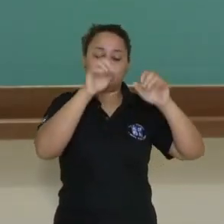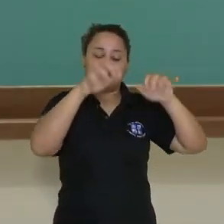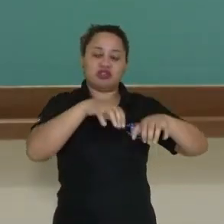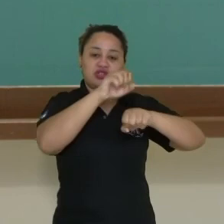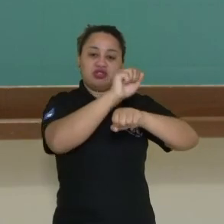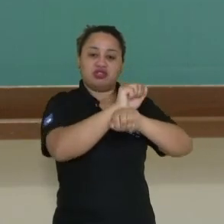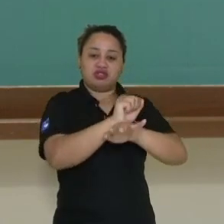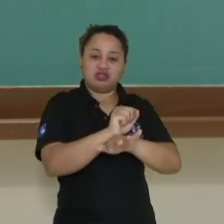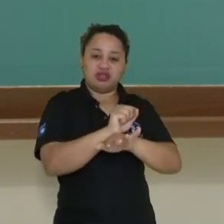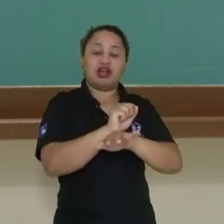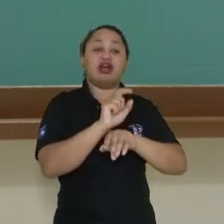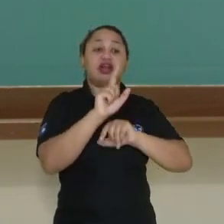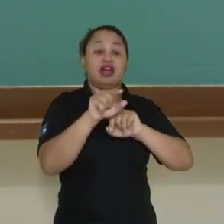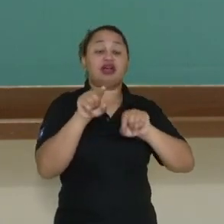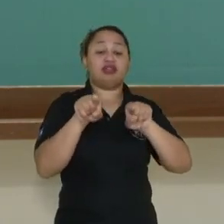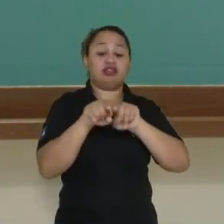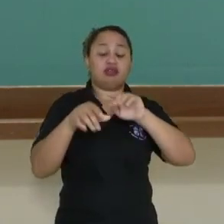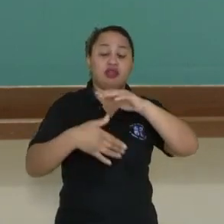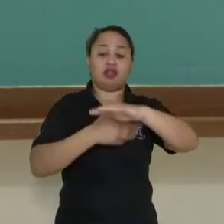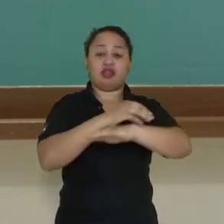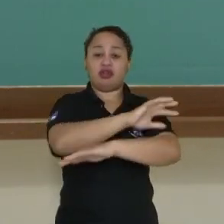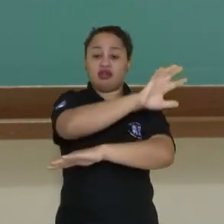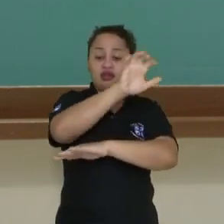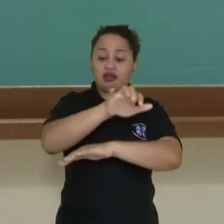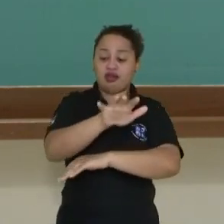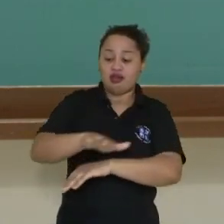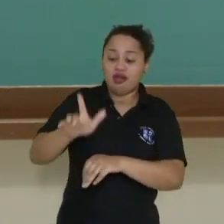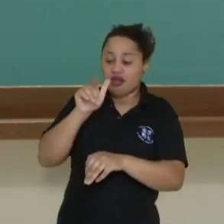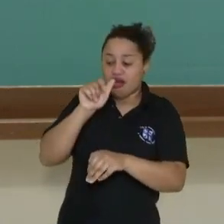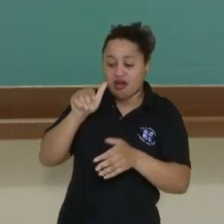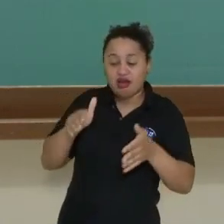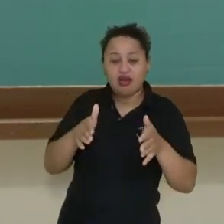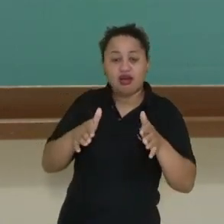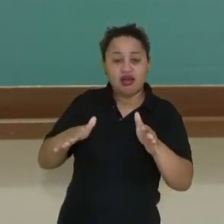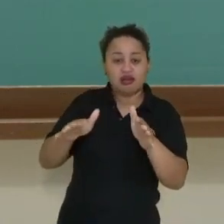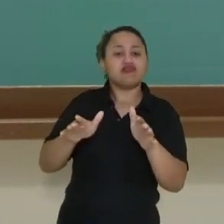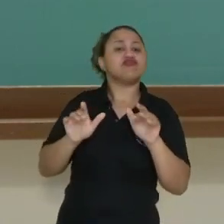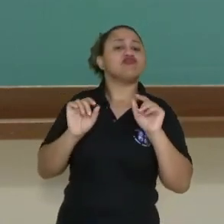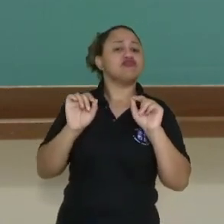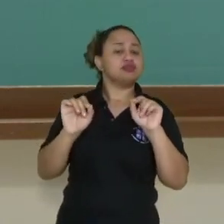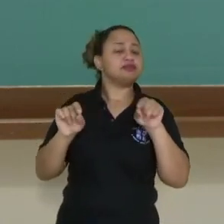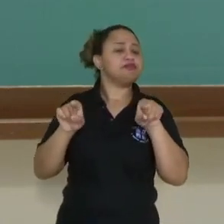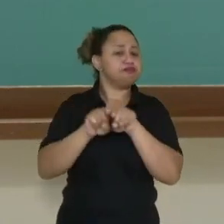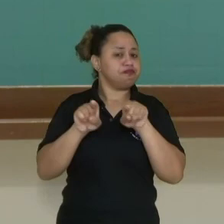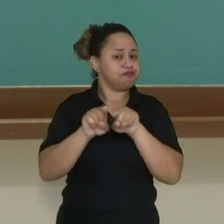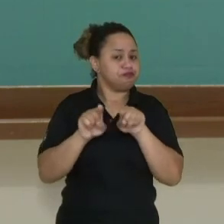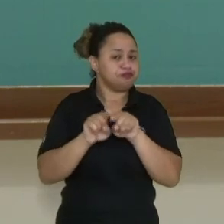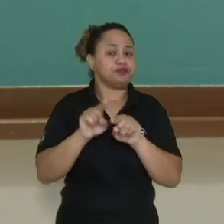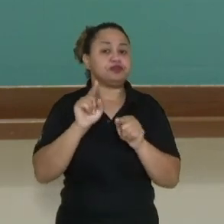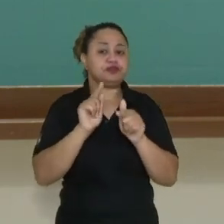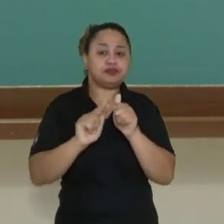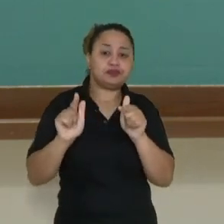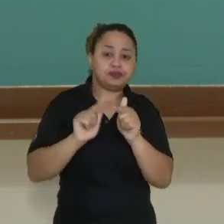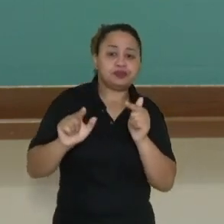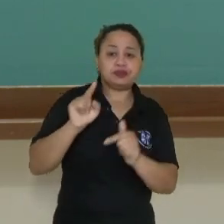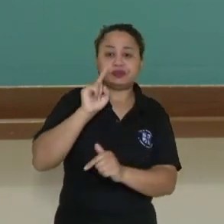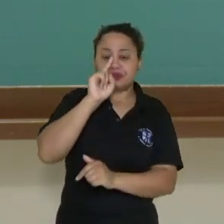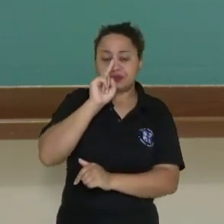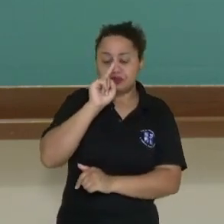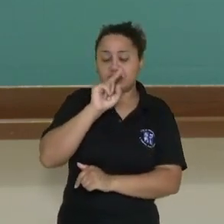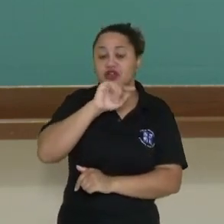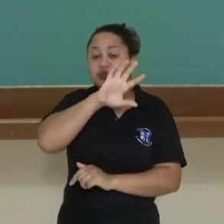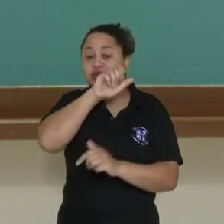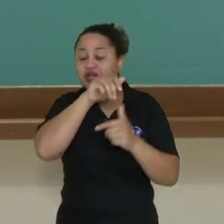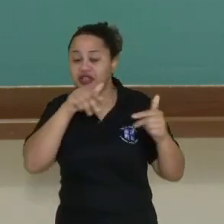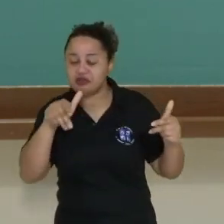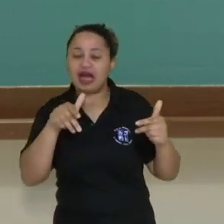também causa para o ecossistema aquático, de um modo geral, também um grande estrago. Tá? Também para animais, causa